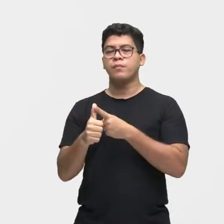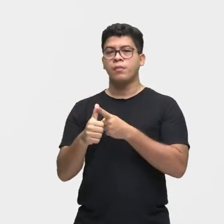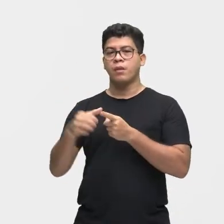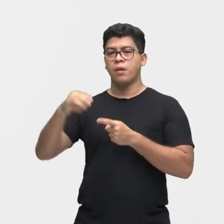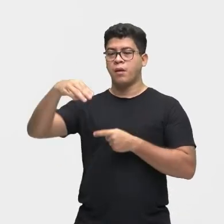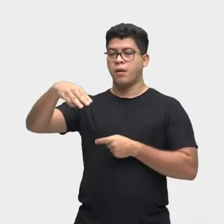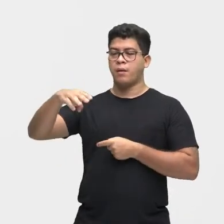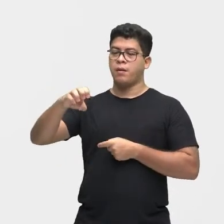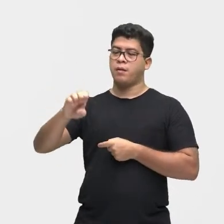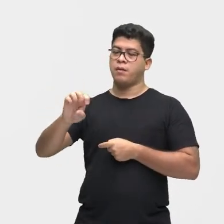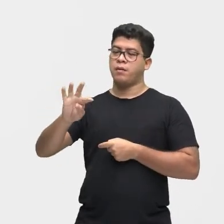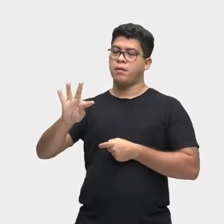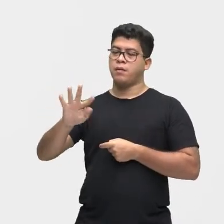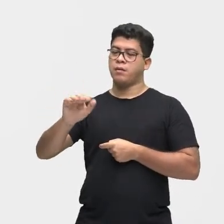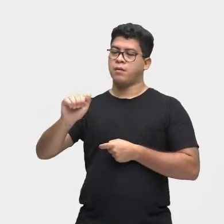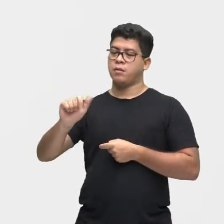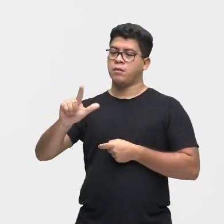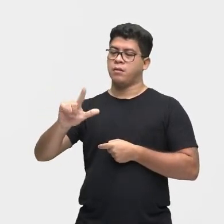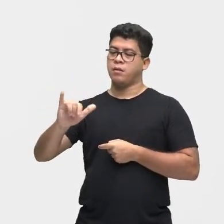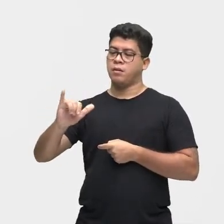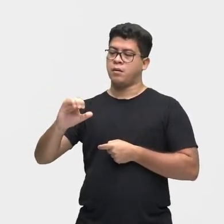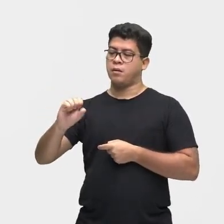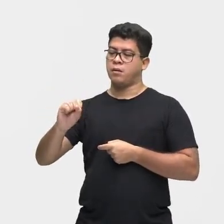também chamado, não é mesmo, de